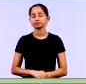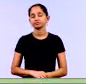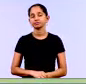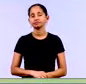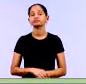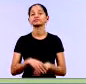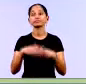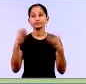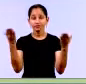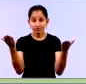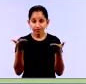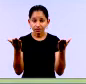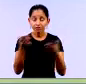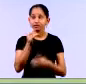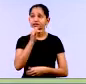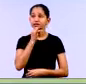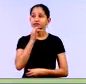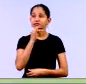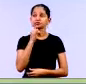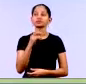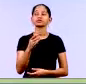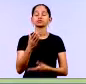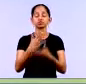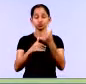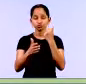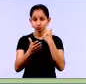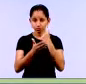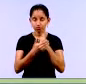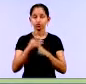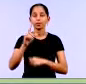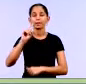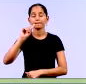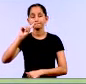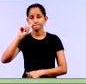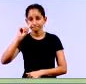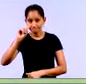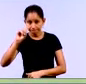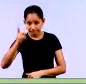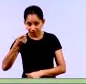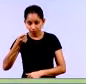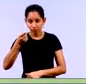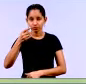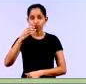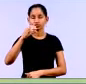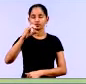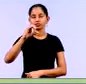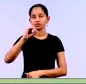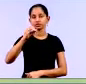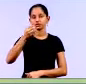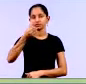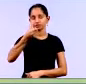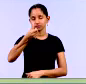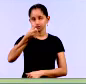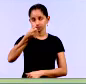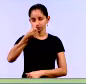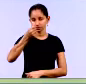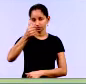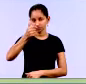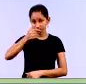Este exemplo aqui, esses 1.086, é do orçamento de